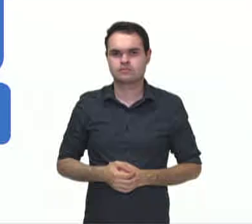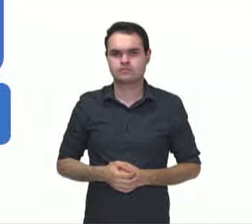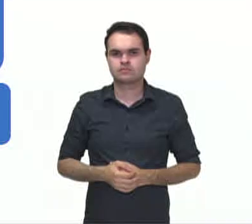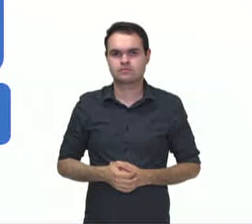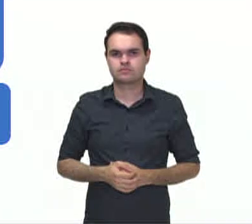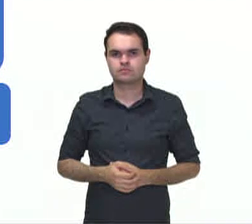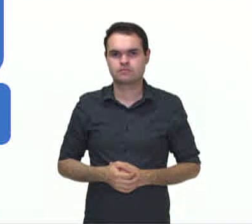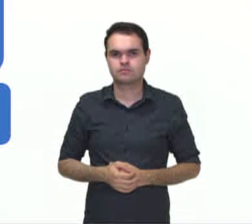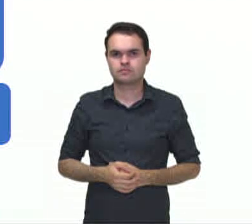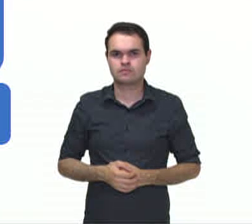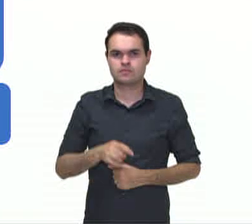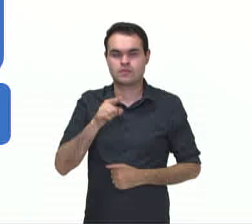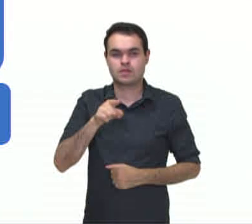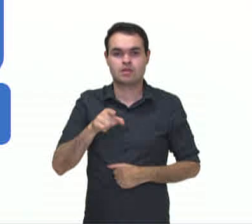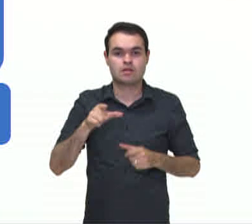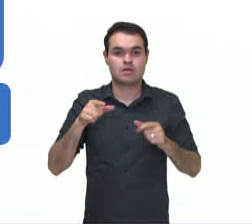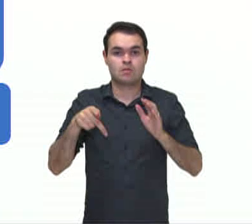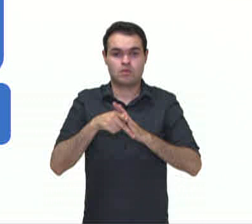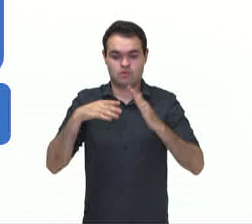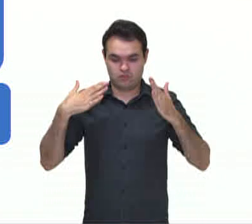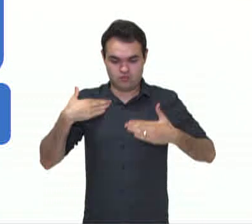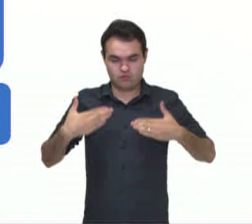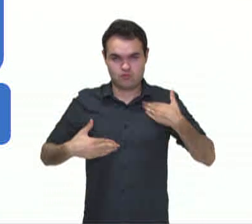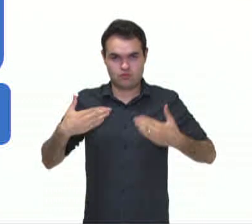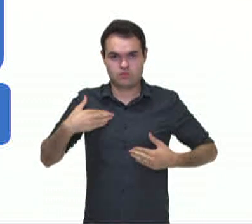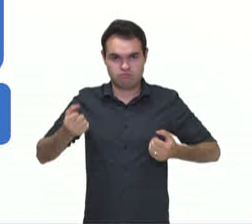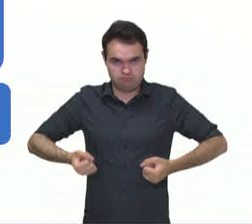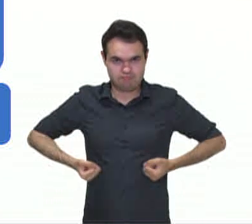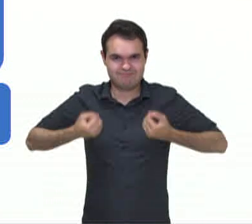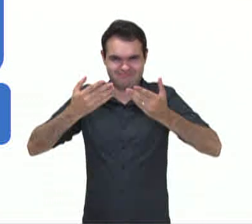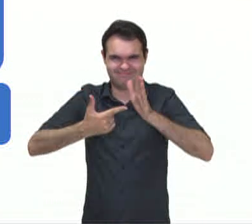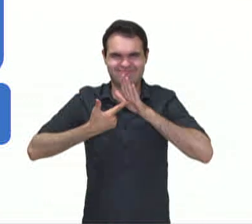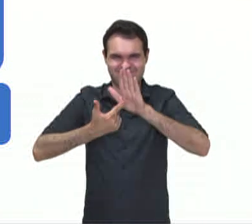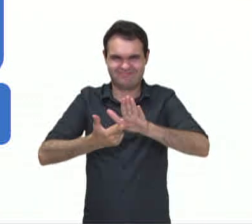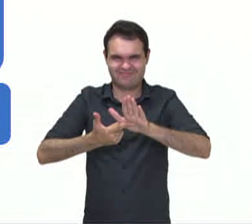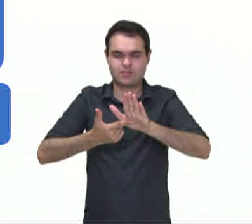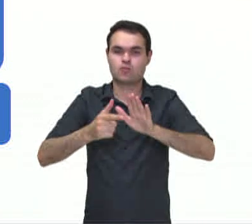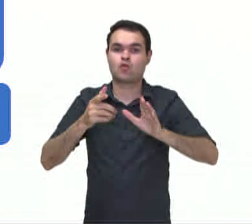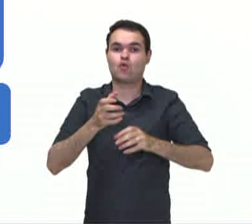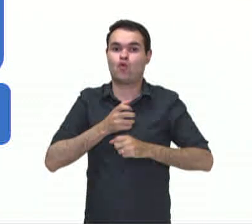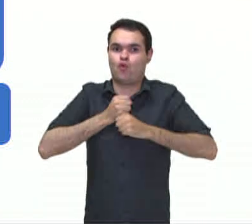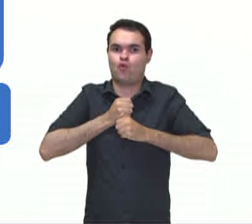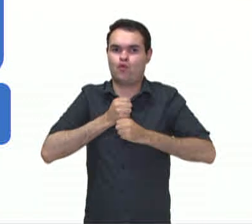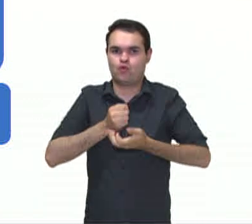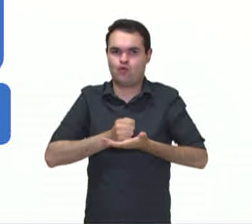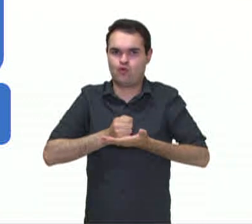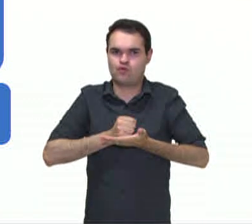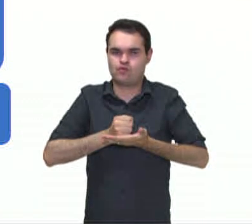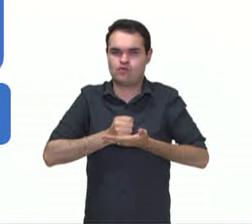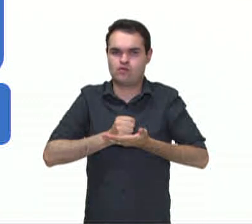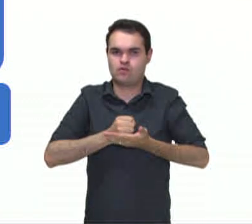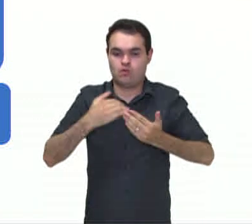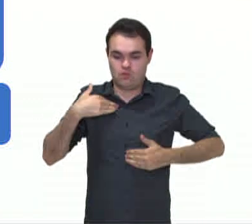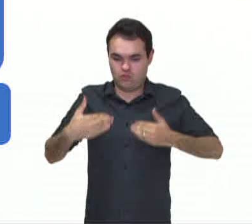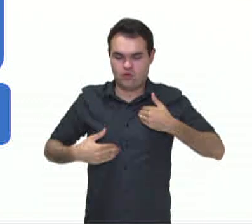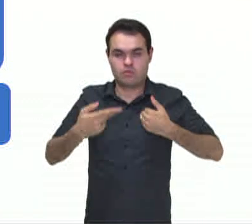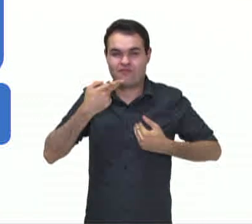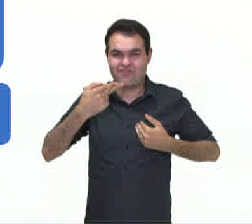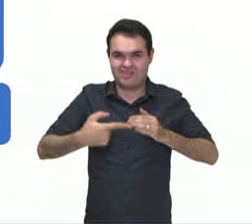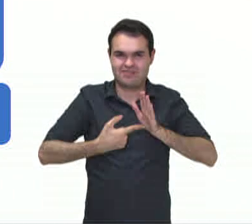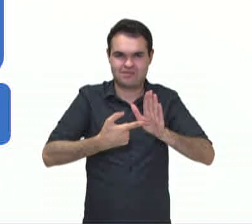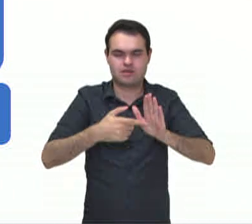Controle a sua linguagem corporal. O nosso corpo também fala. De acordo com as nossas posturas,